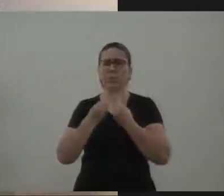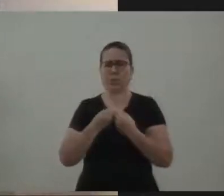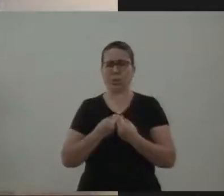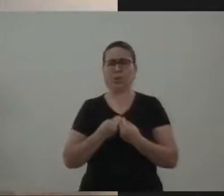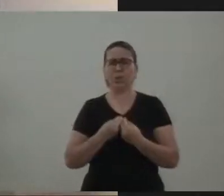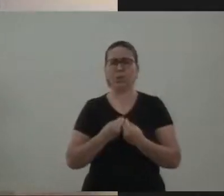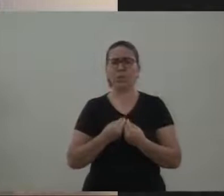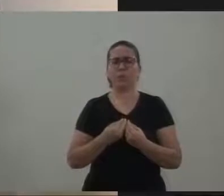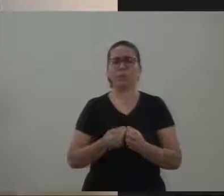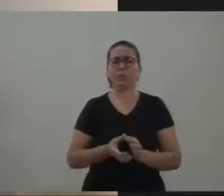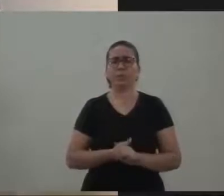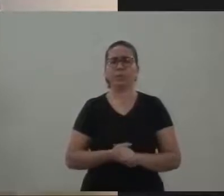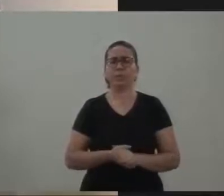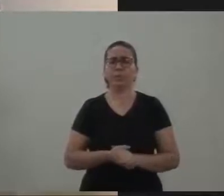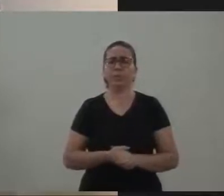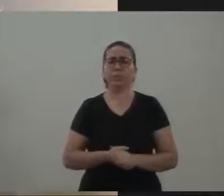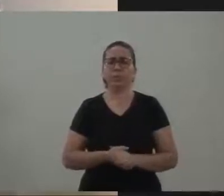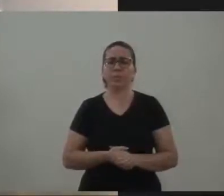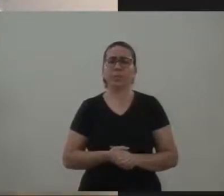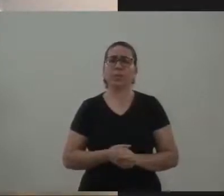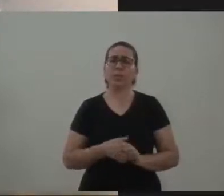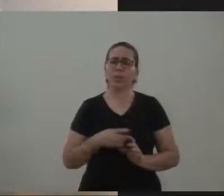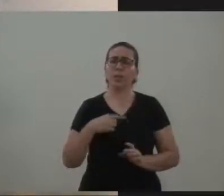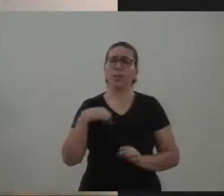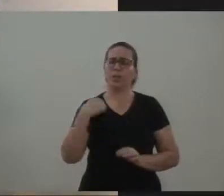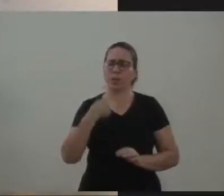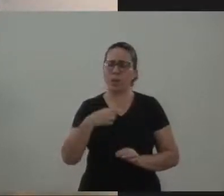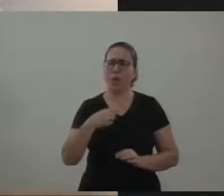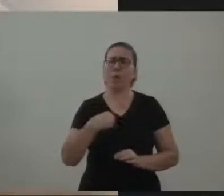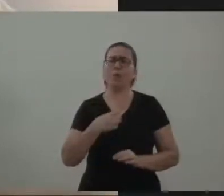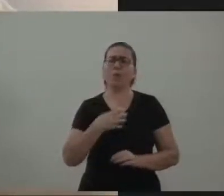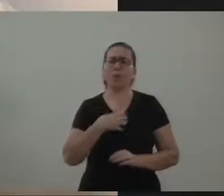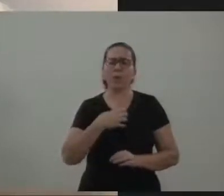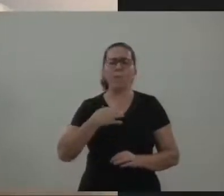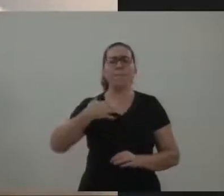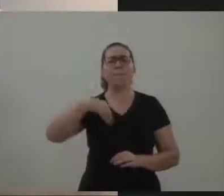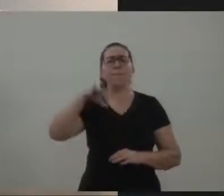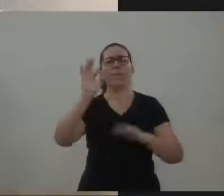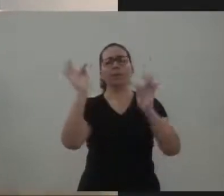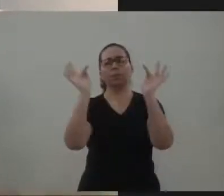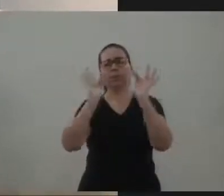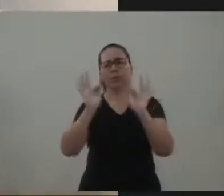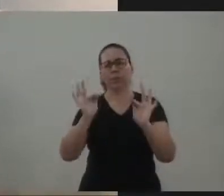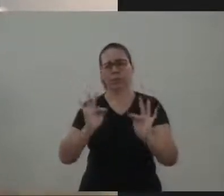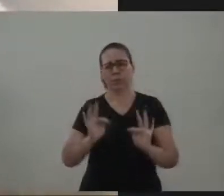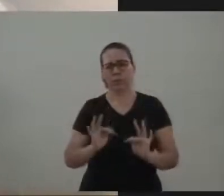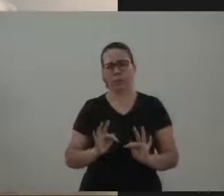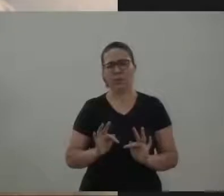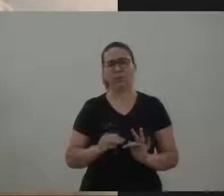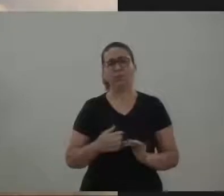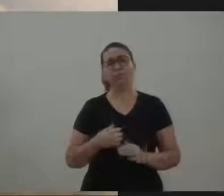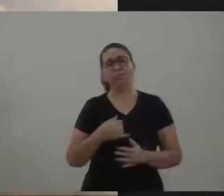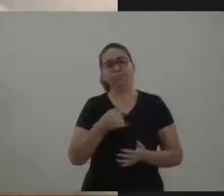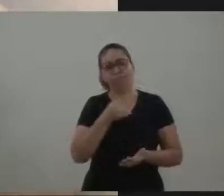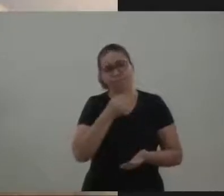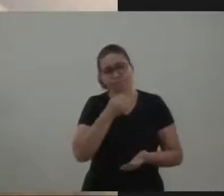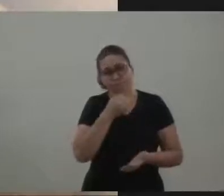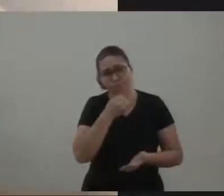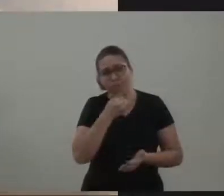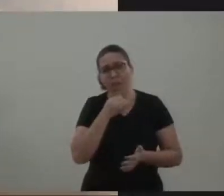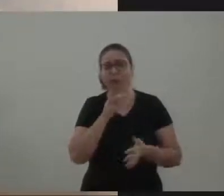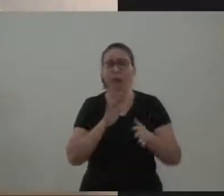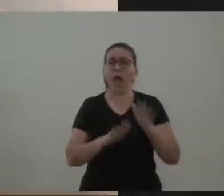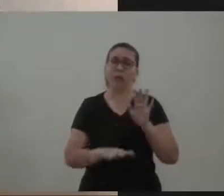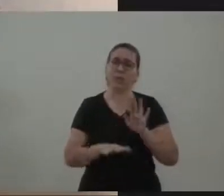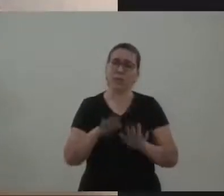nosso caminho, né? E cada vez fico mais feliz ainda, né? Fico triste em alguns